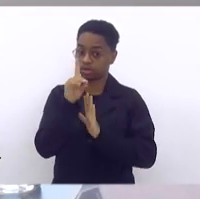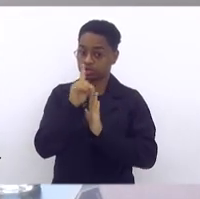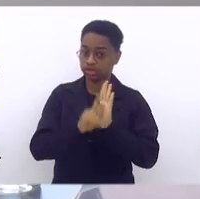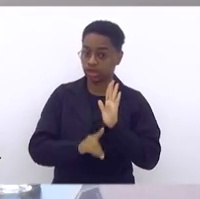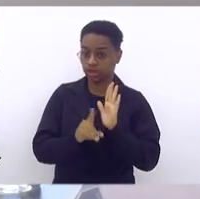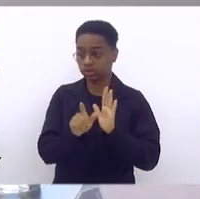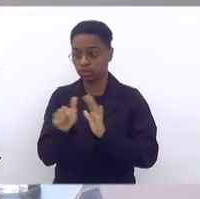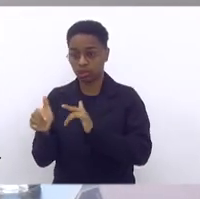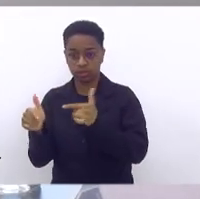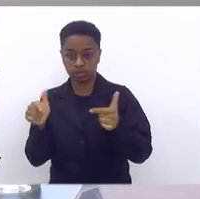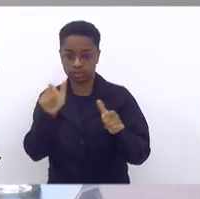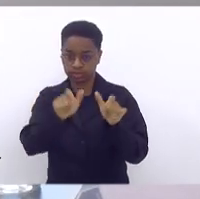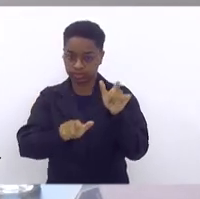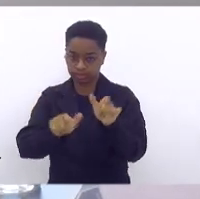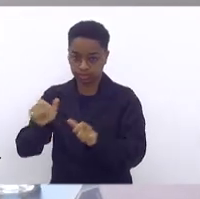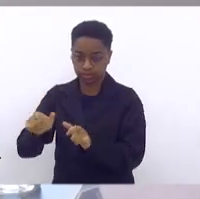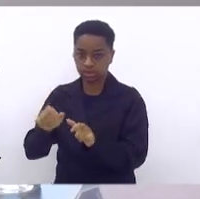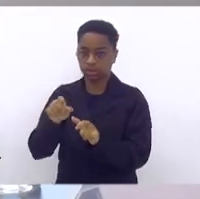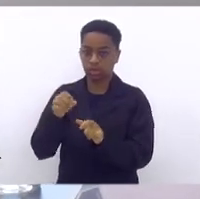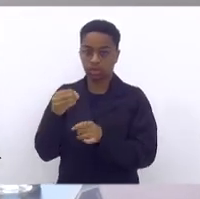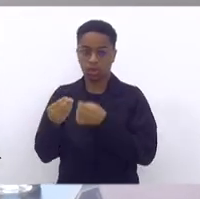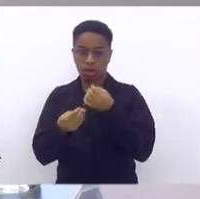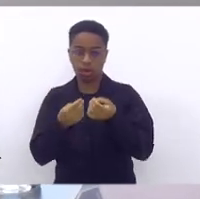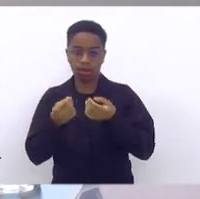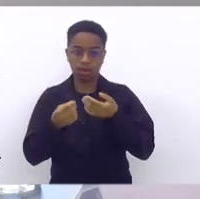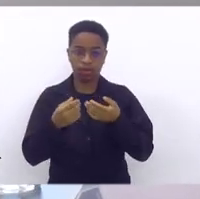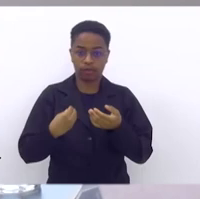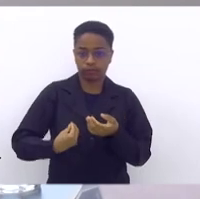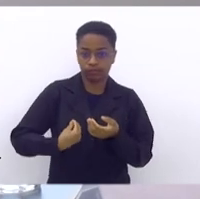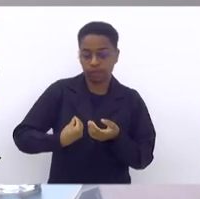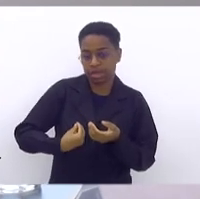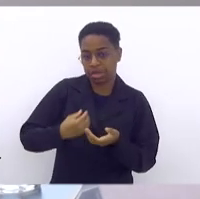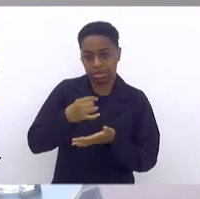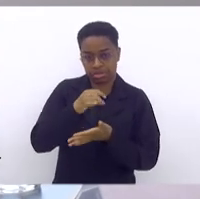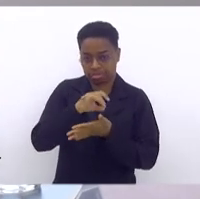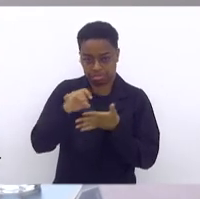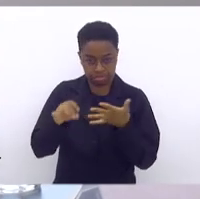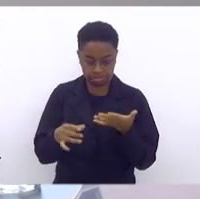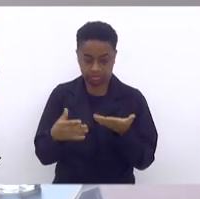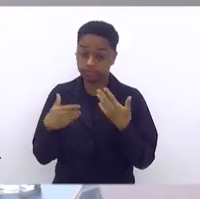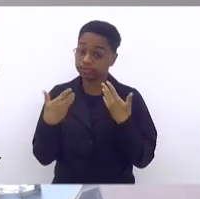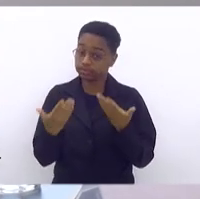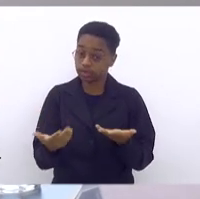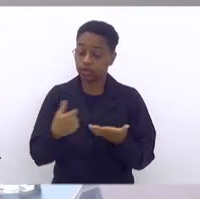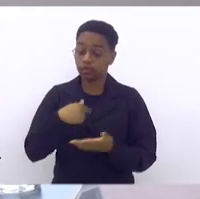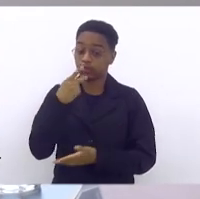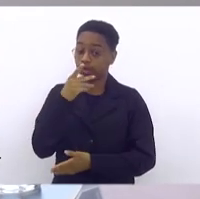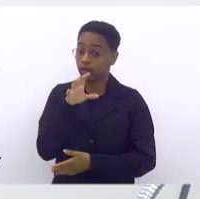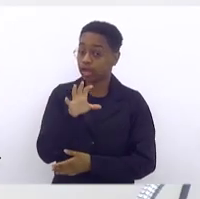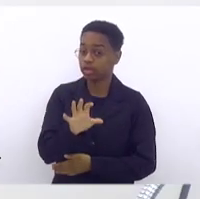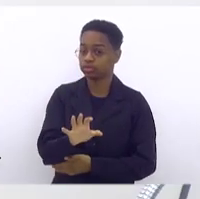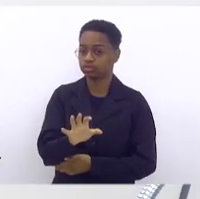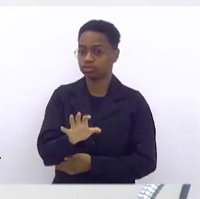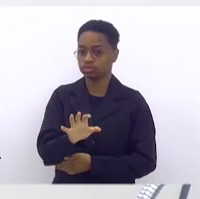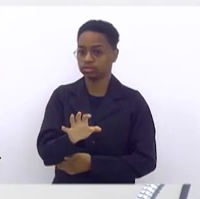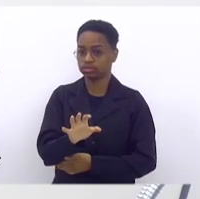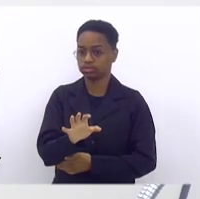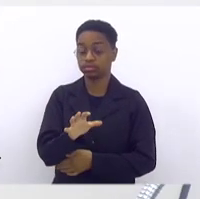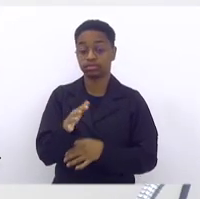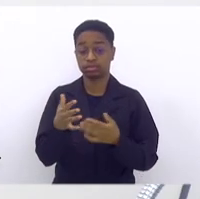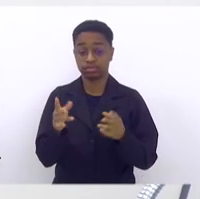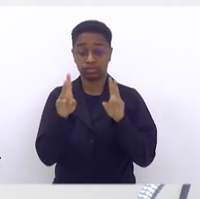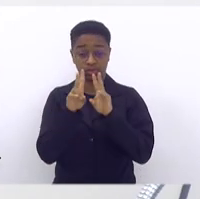do outro, às circunstâncias, etc., etc. Então, é isso que eu digo. E a questão